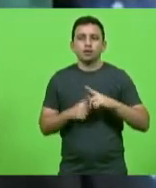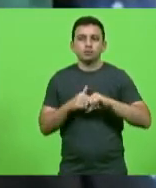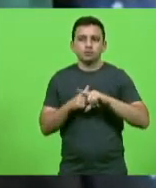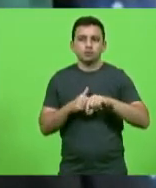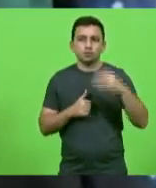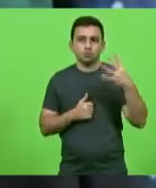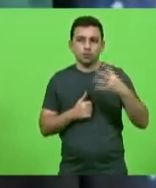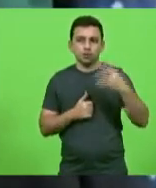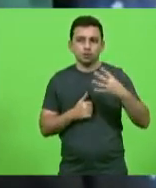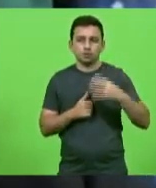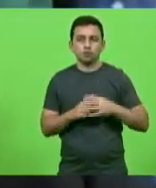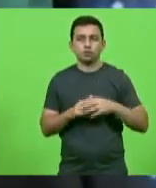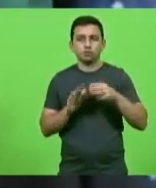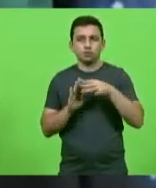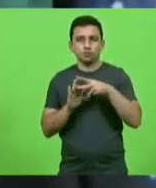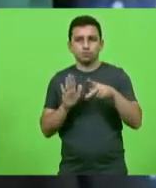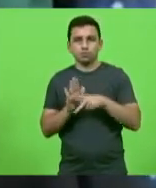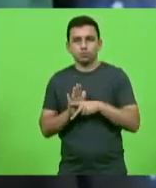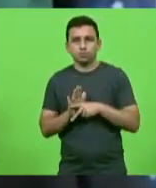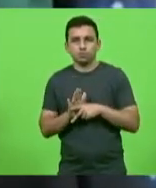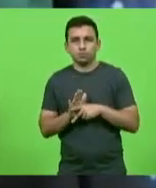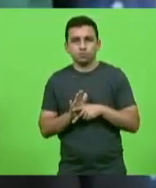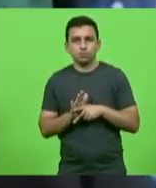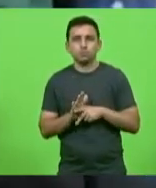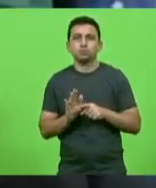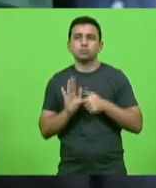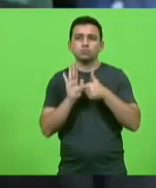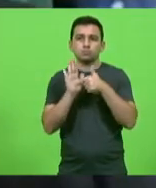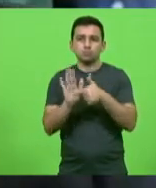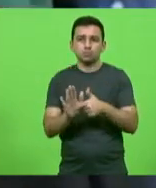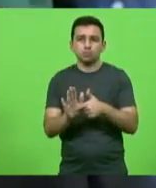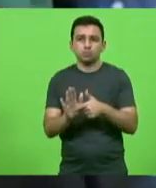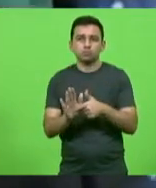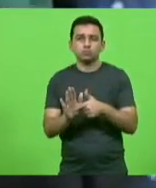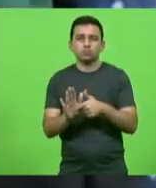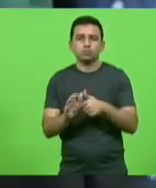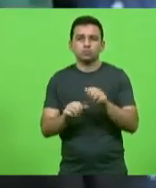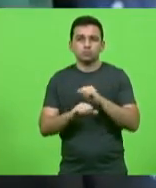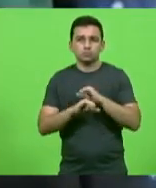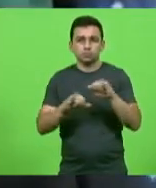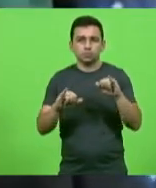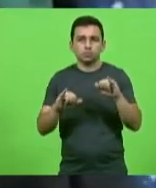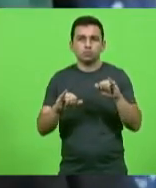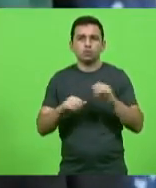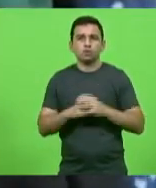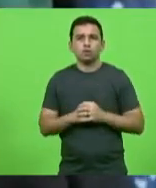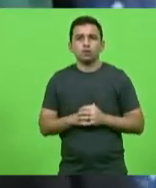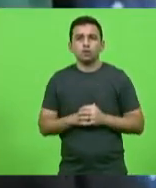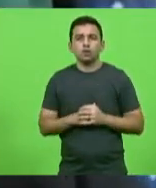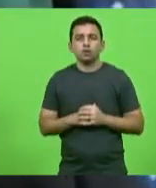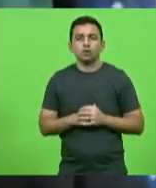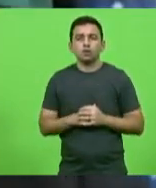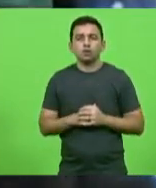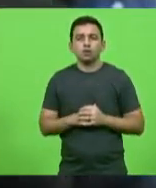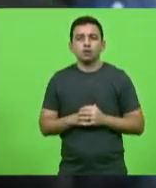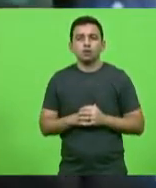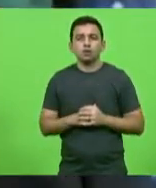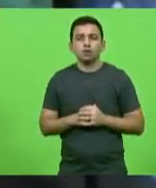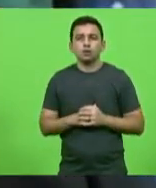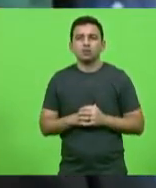da mesma medida provisória diz esta medida provisória entra em vigor na data de sua publicação pessoais a